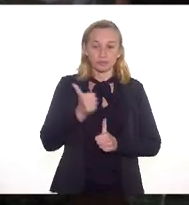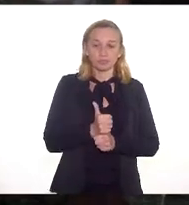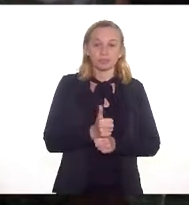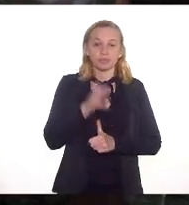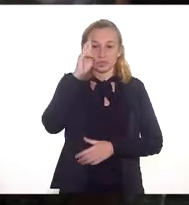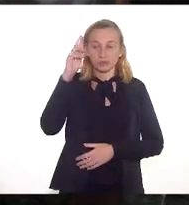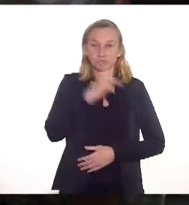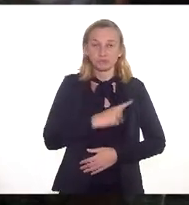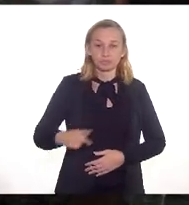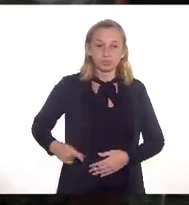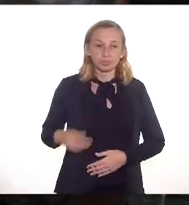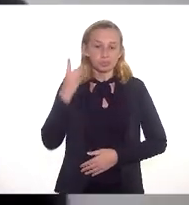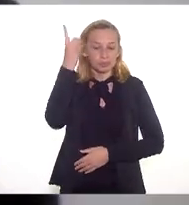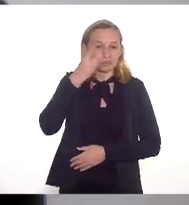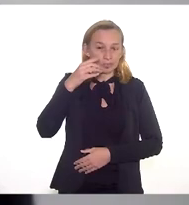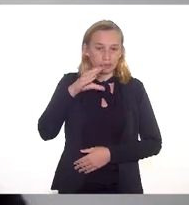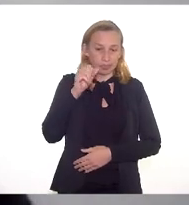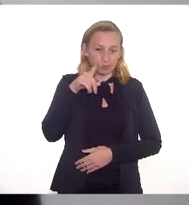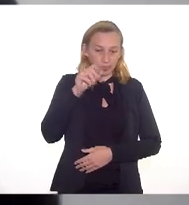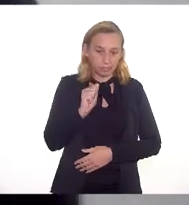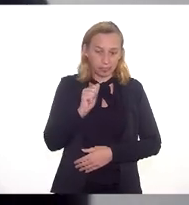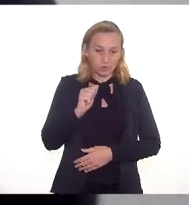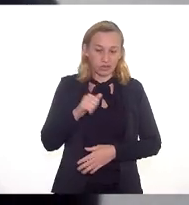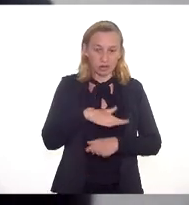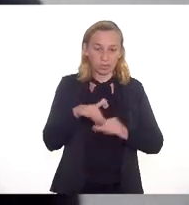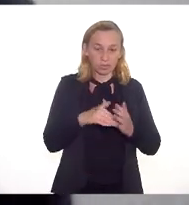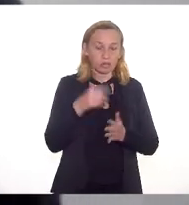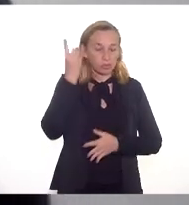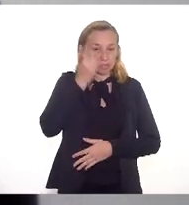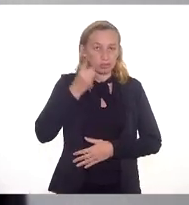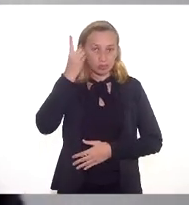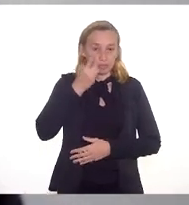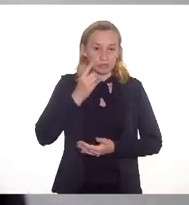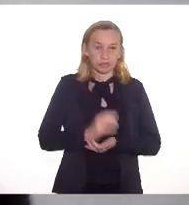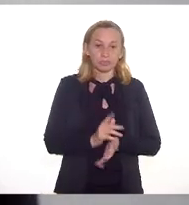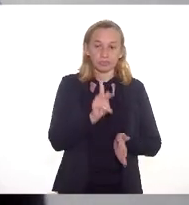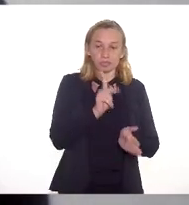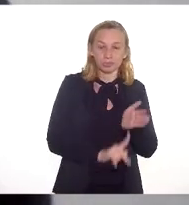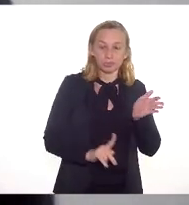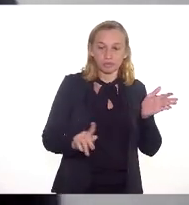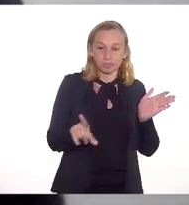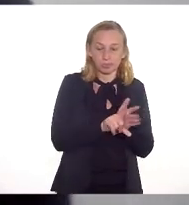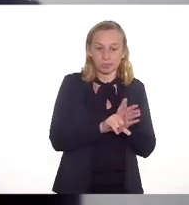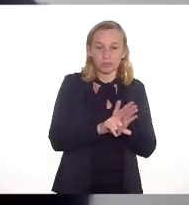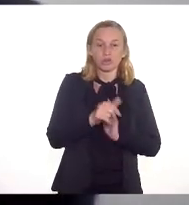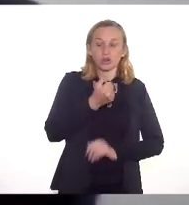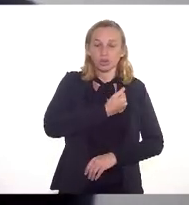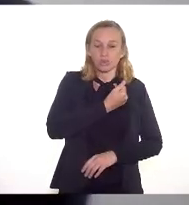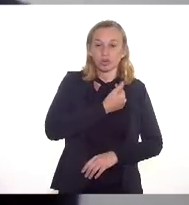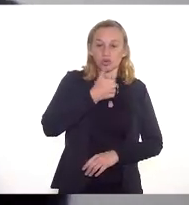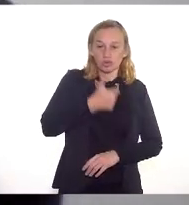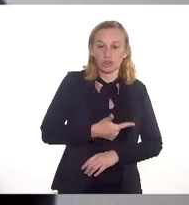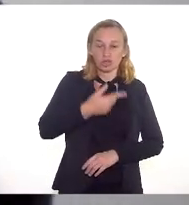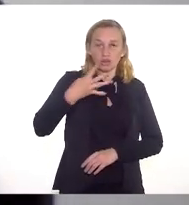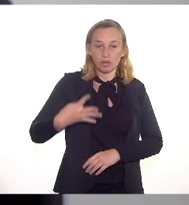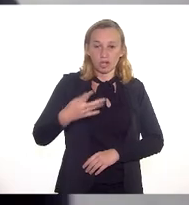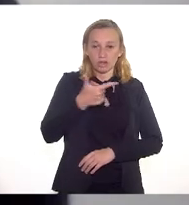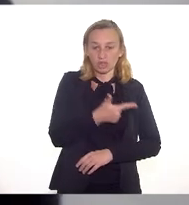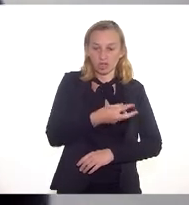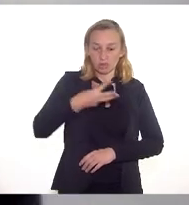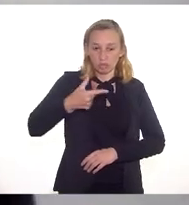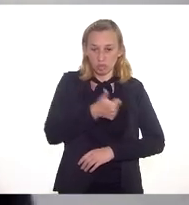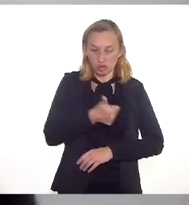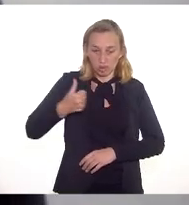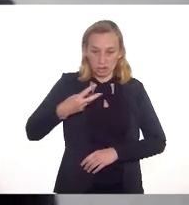Senhor presidente, deputado Márcio Canella, senhores deputados, projeto de lei número 2432 de